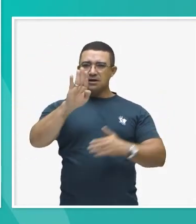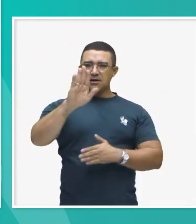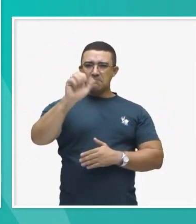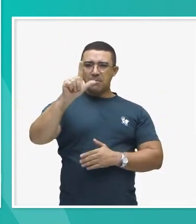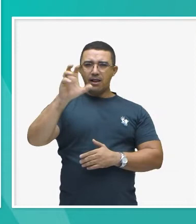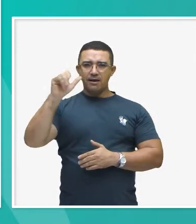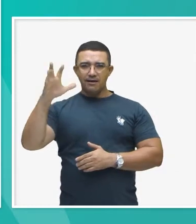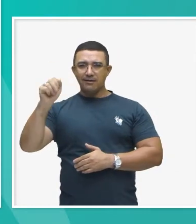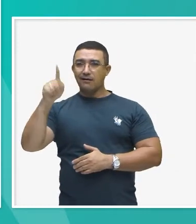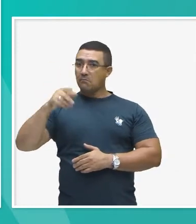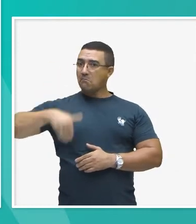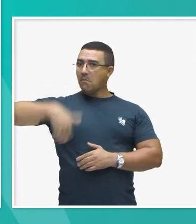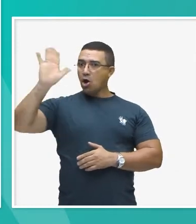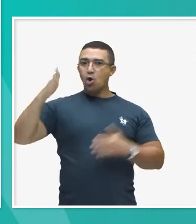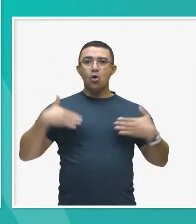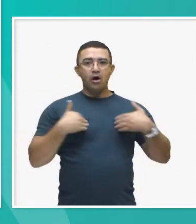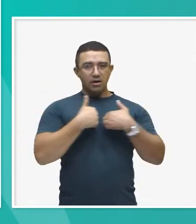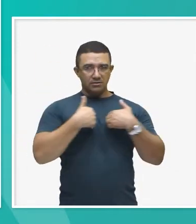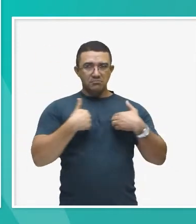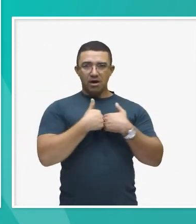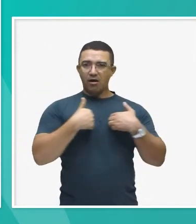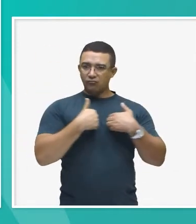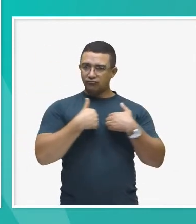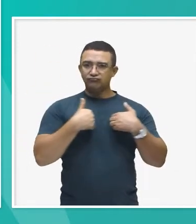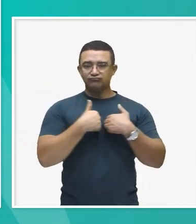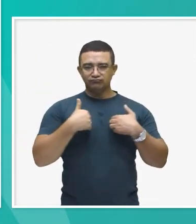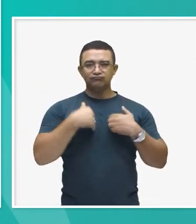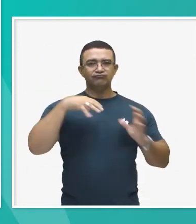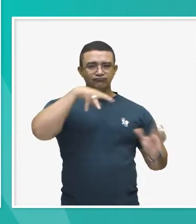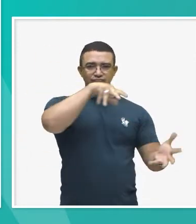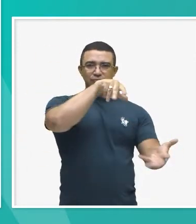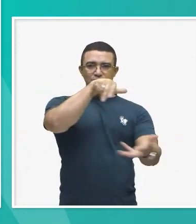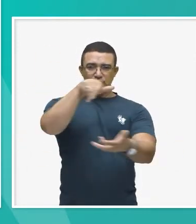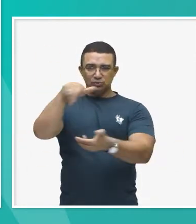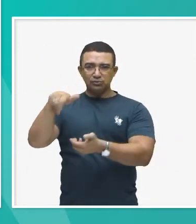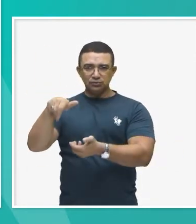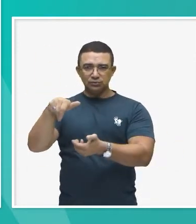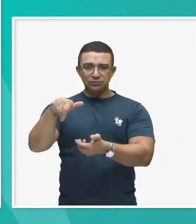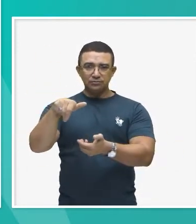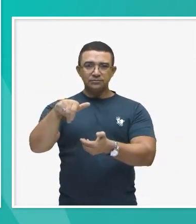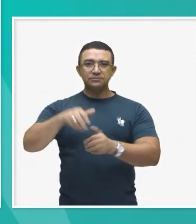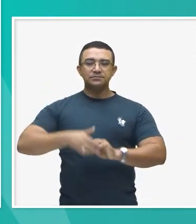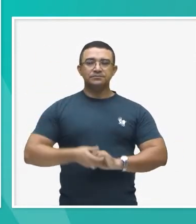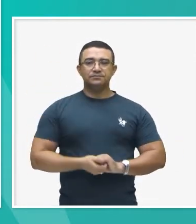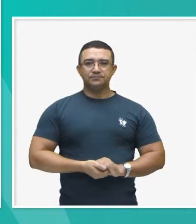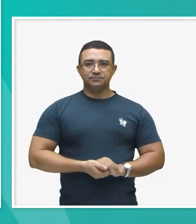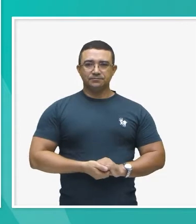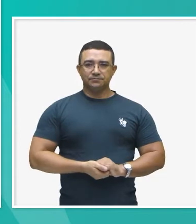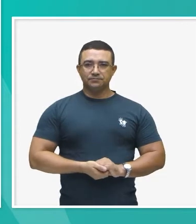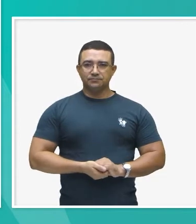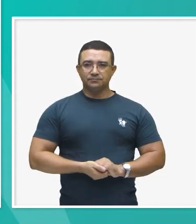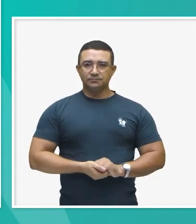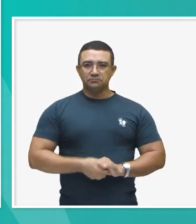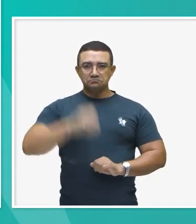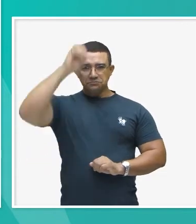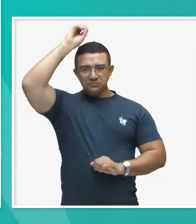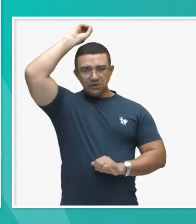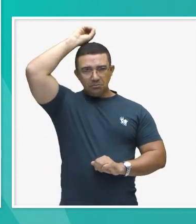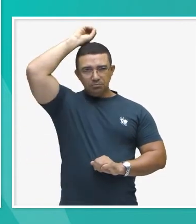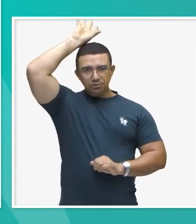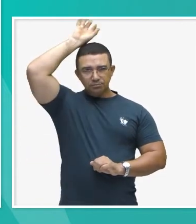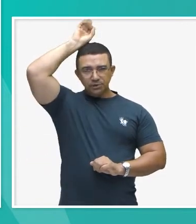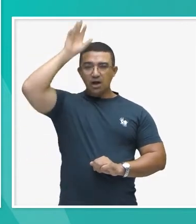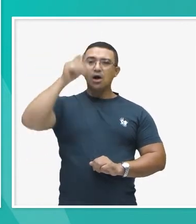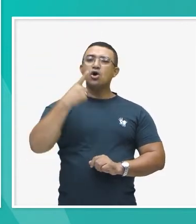animal que existe na Terra, maior mamífero, maior tudo, tá? A baleia azul, né, ela já realmente é gigantesca,